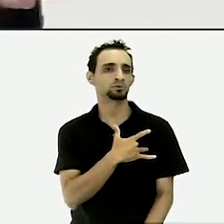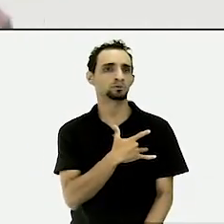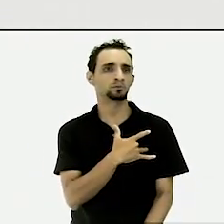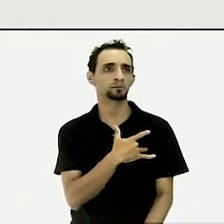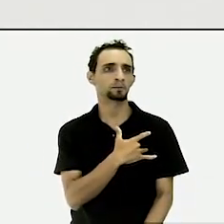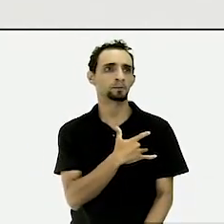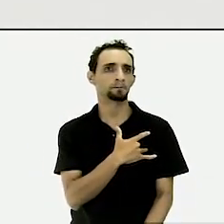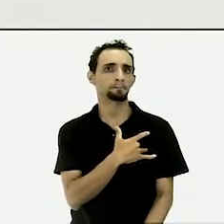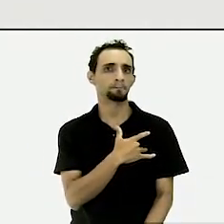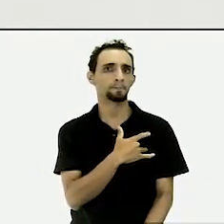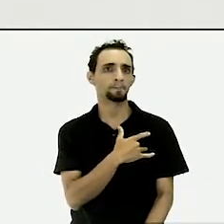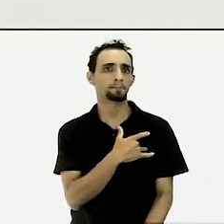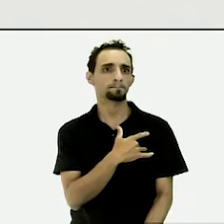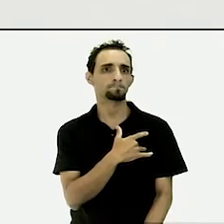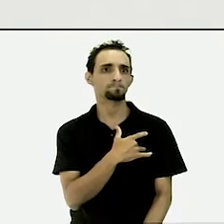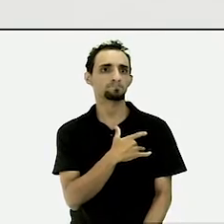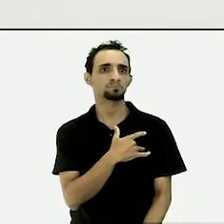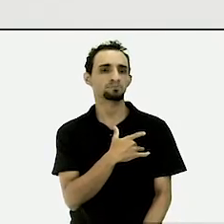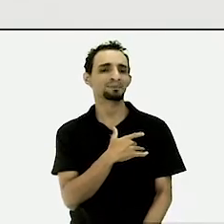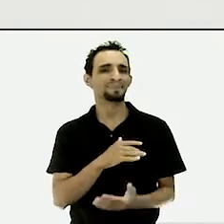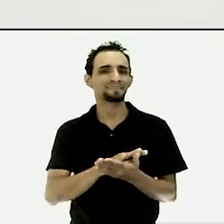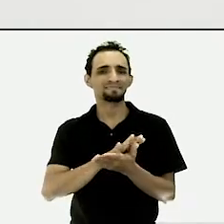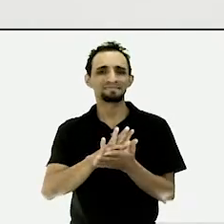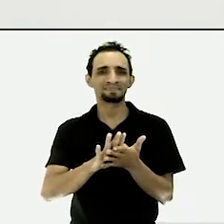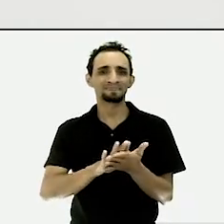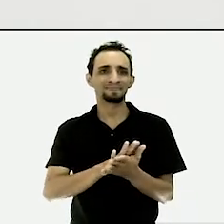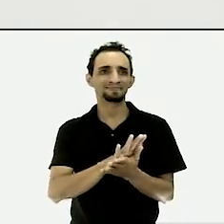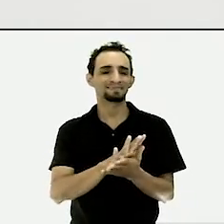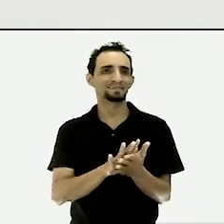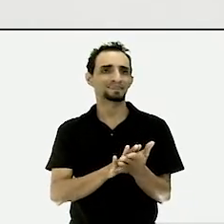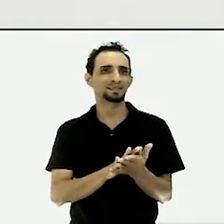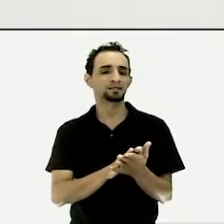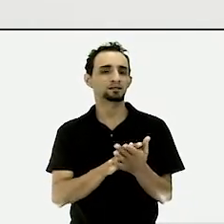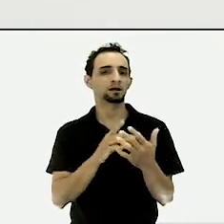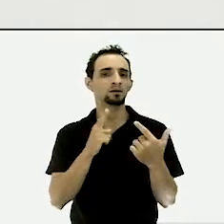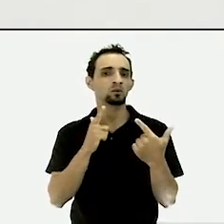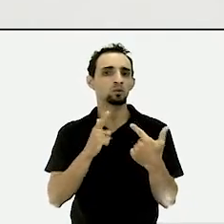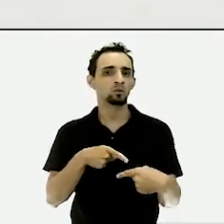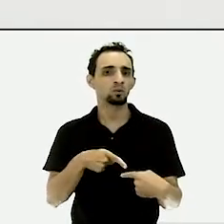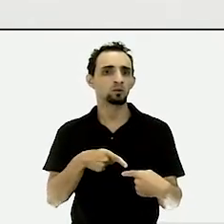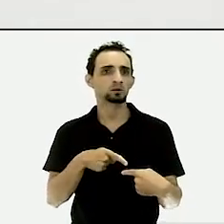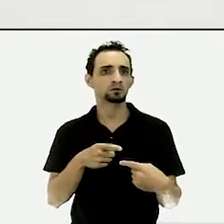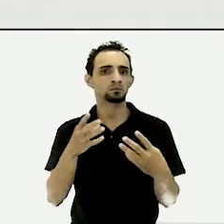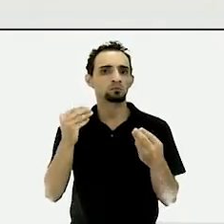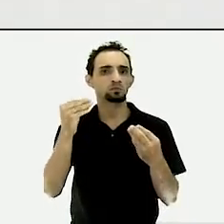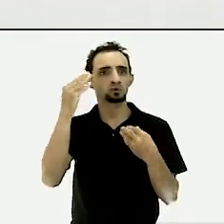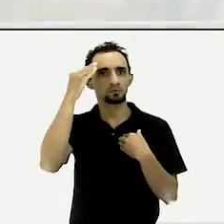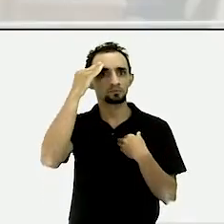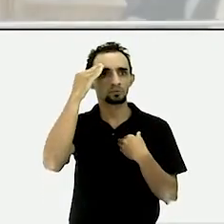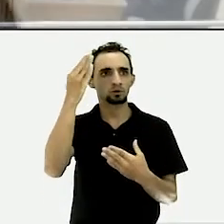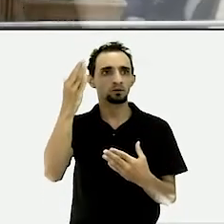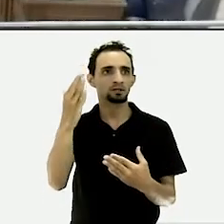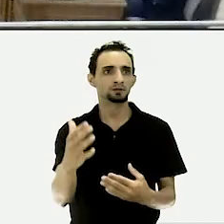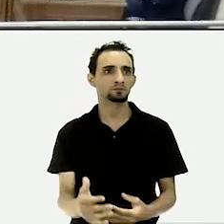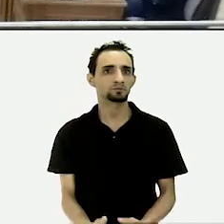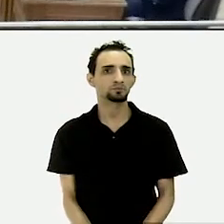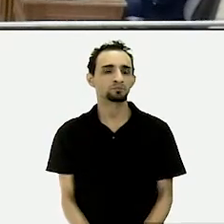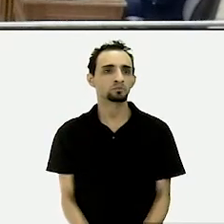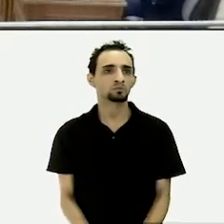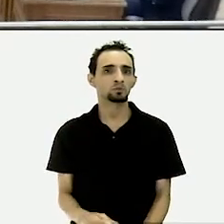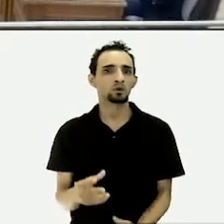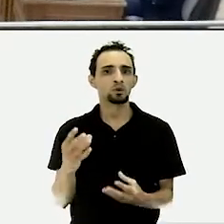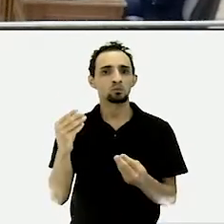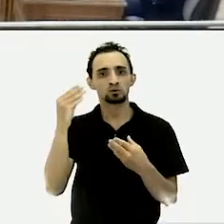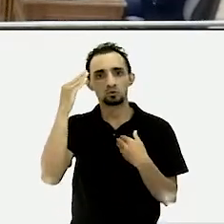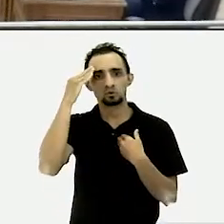tudo aquilo que o paciente de agudos merece para que a cidade volte a ser referência na região. Obrigado. Muito obrigado pela parte,